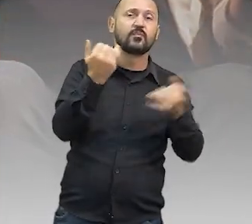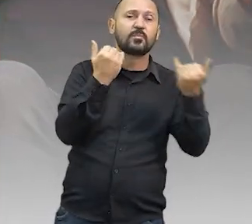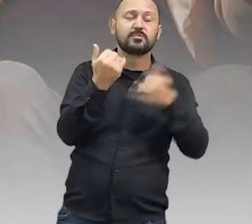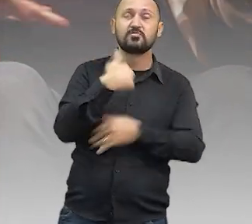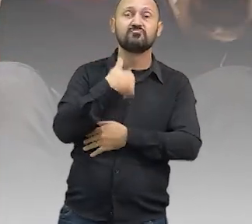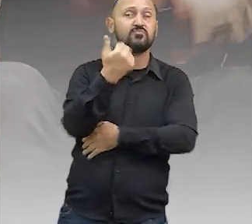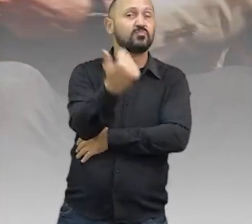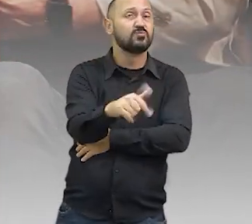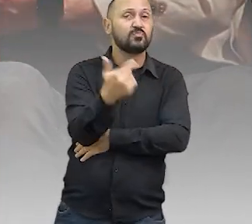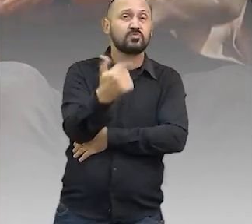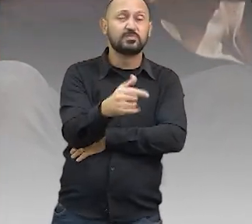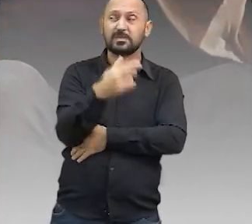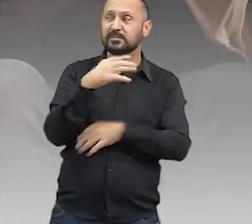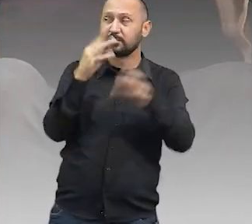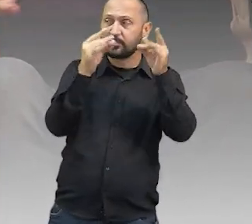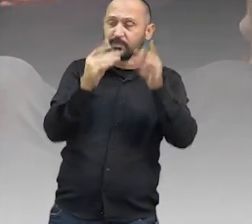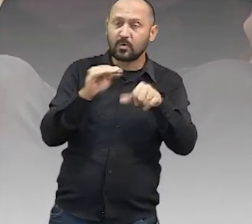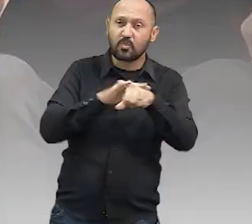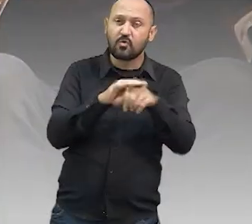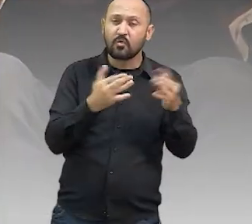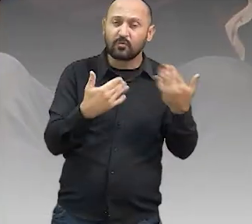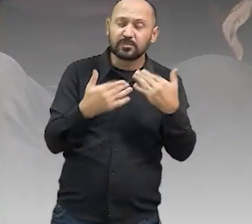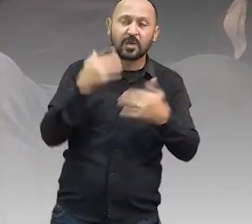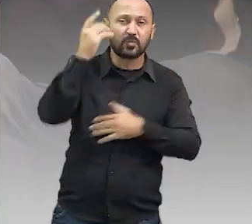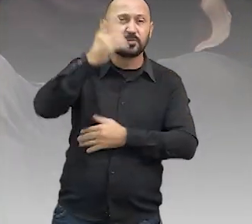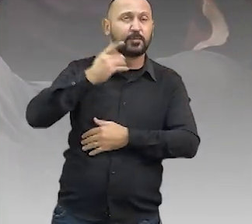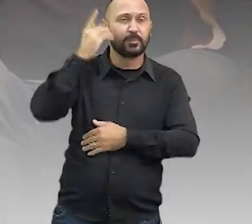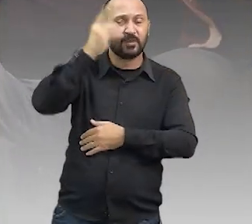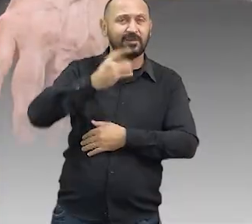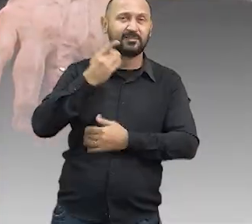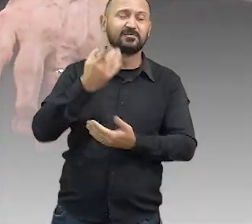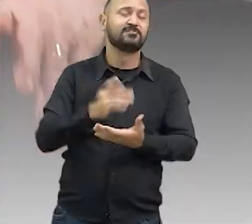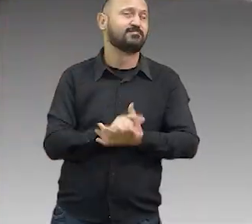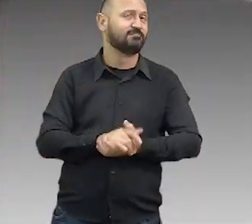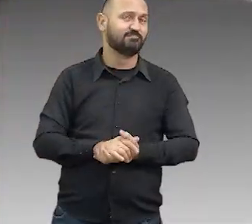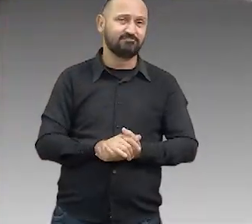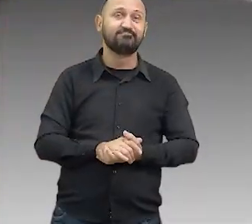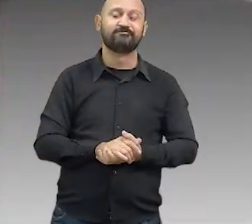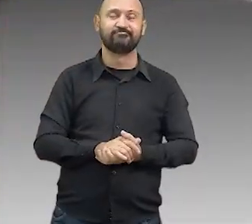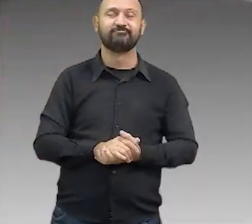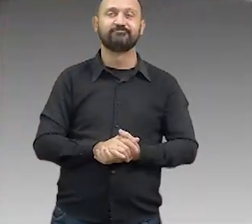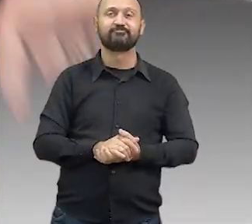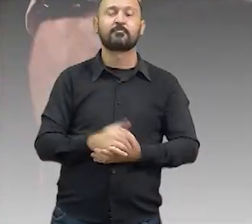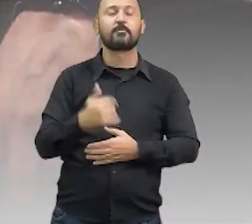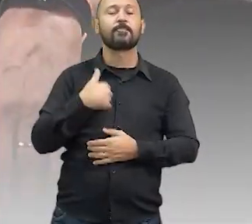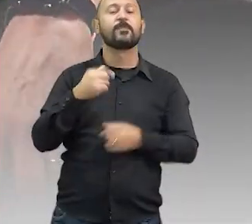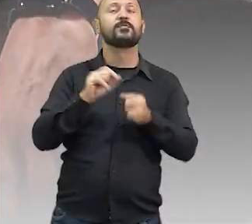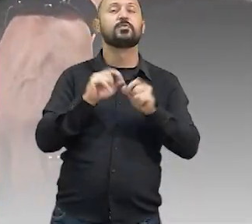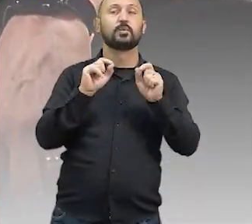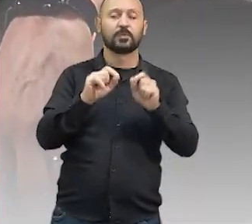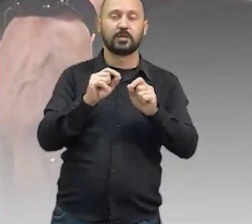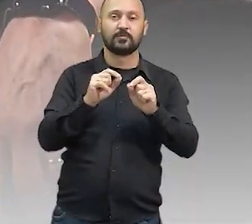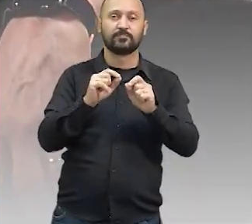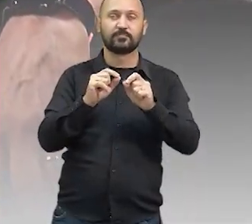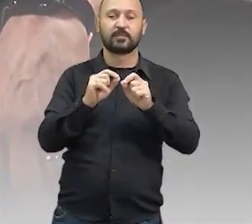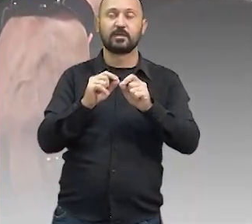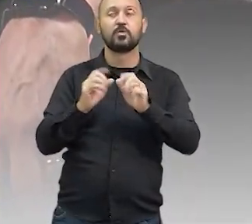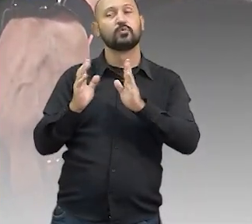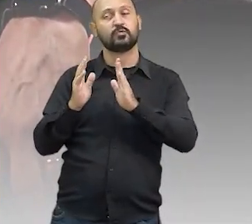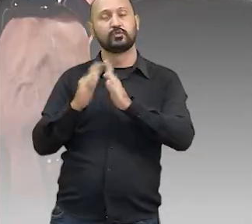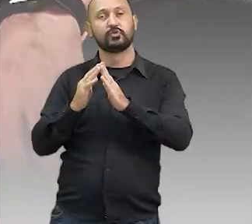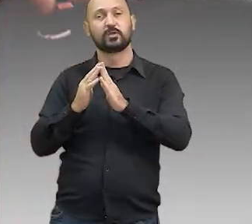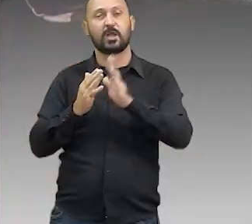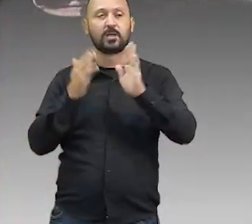de bastidor, de conversar com o deputado, enfim. E aí o que eu fazia? Eu sair de casa, ia